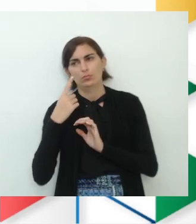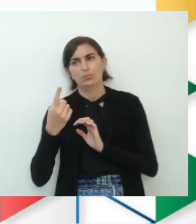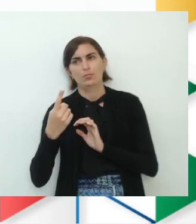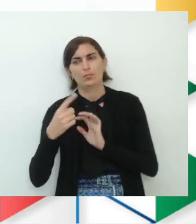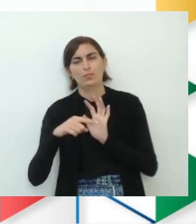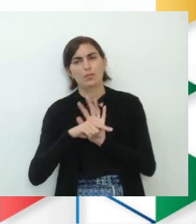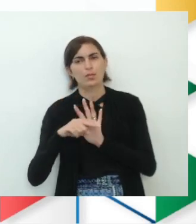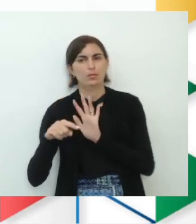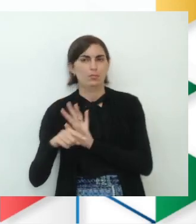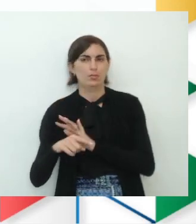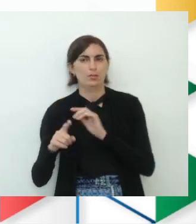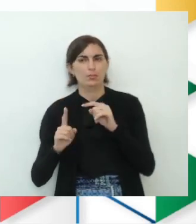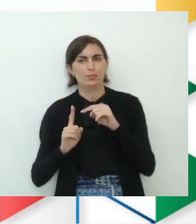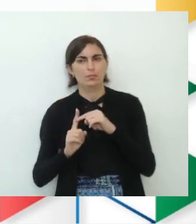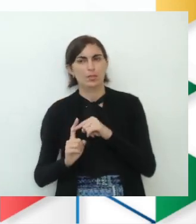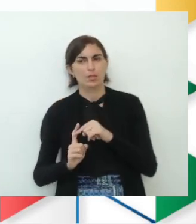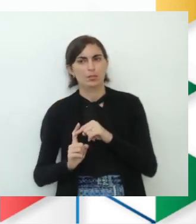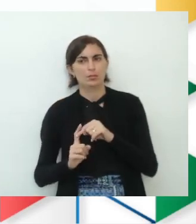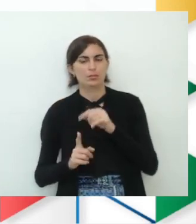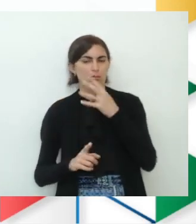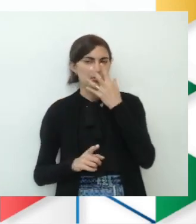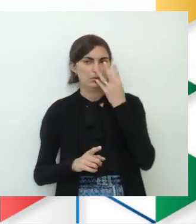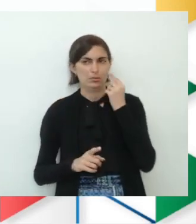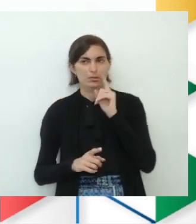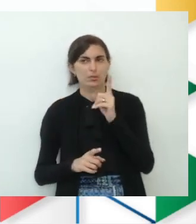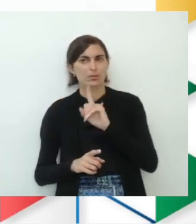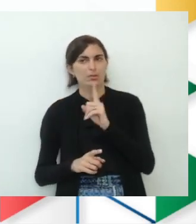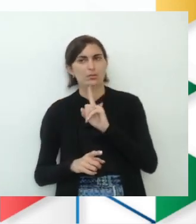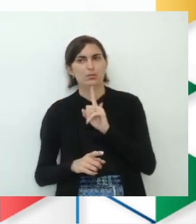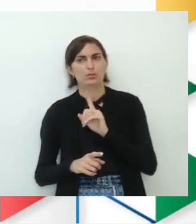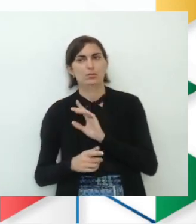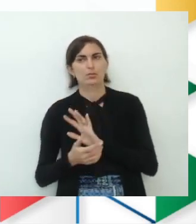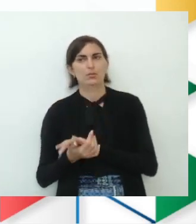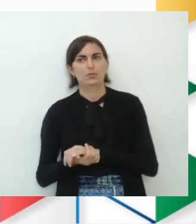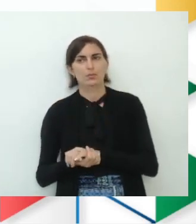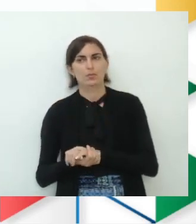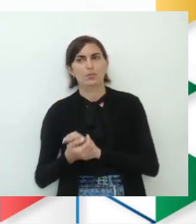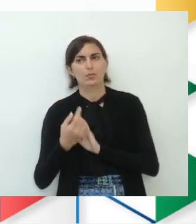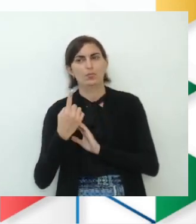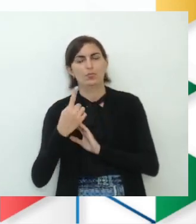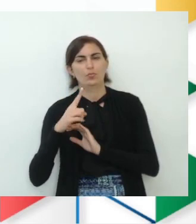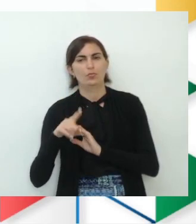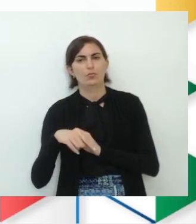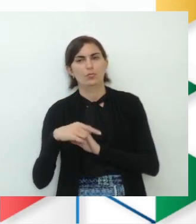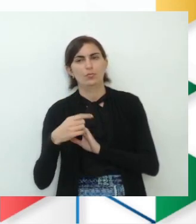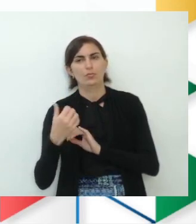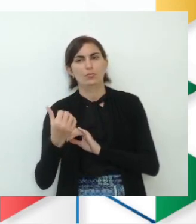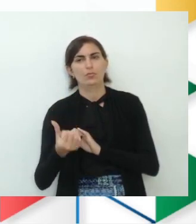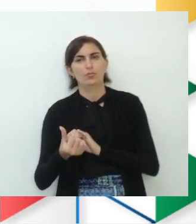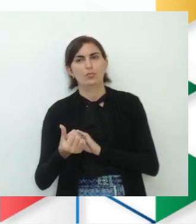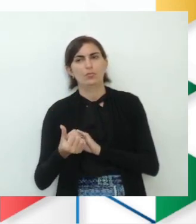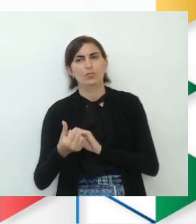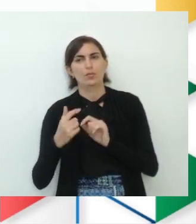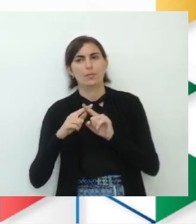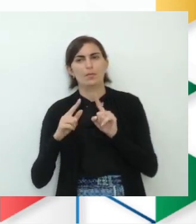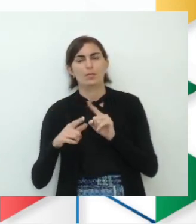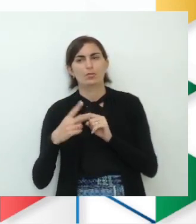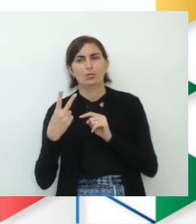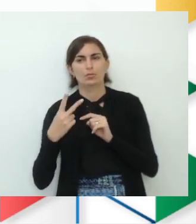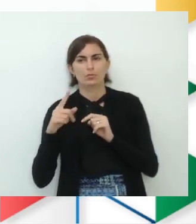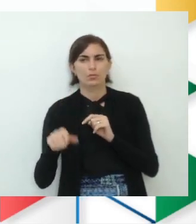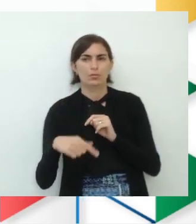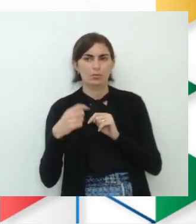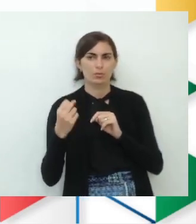dá mais. Não esquece disso, por favor. 1,6 mais 2,8